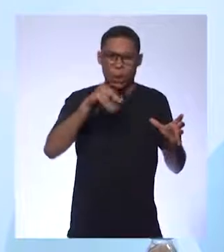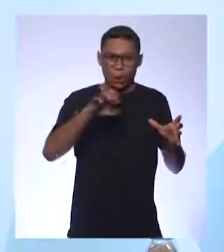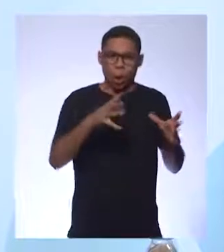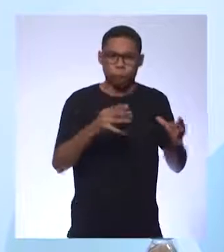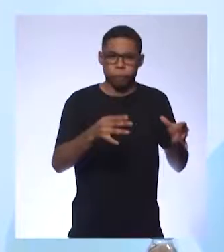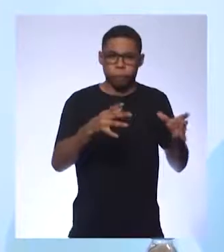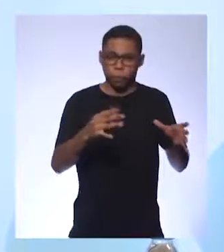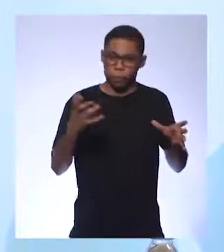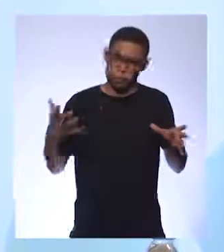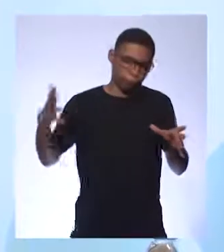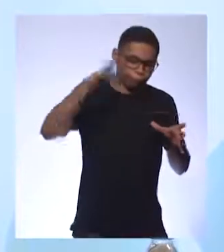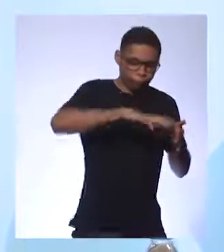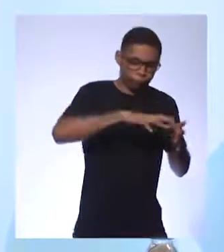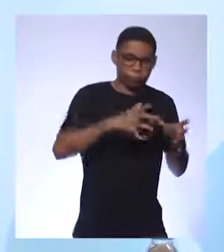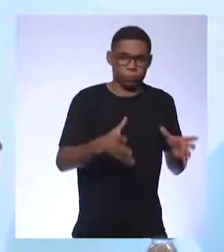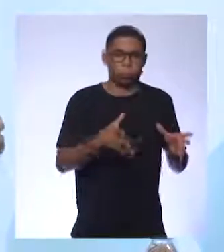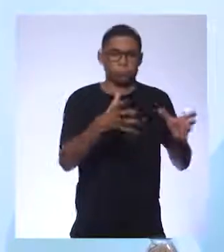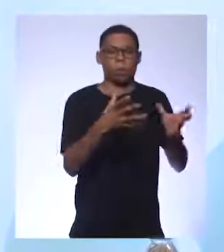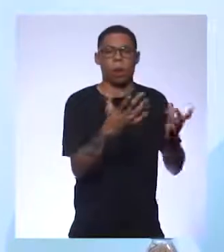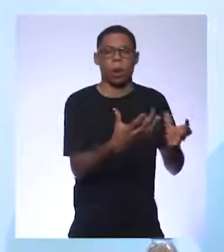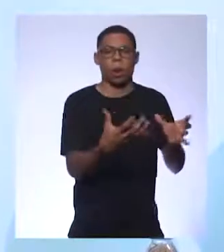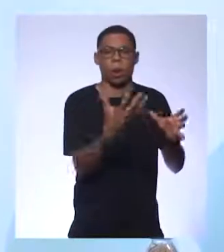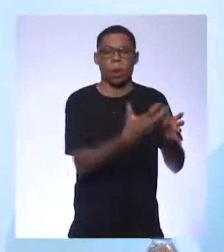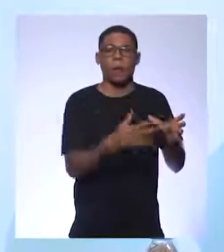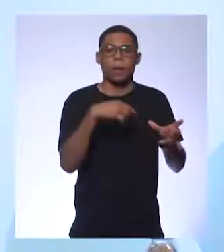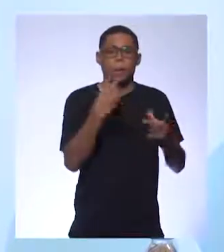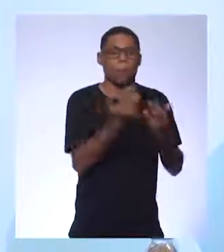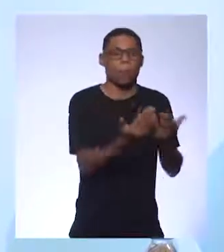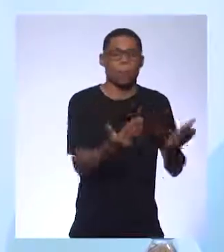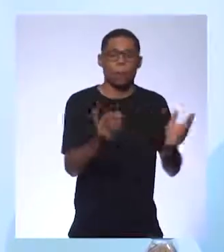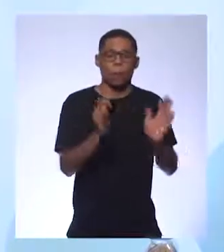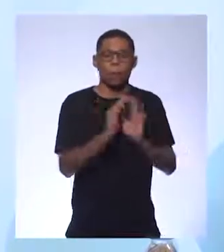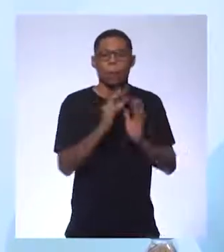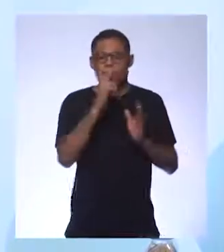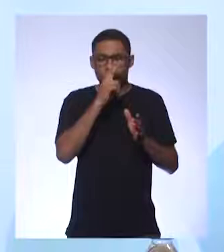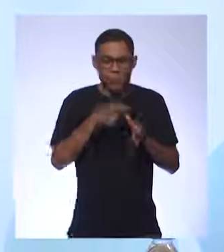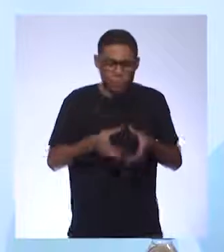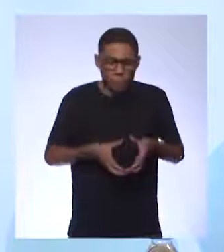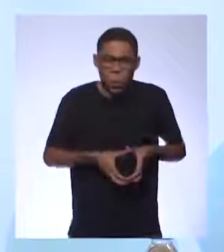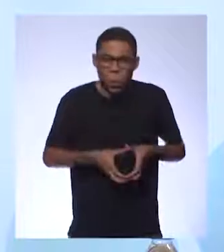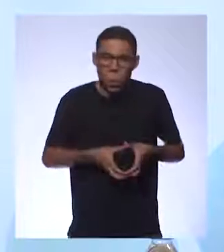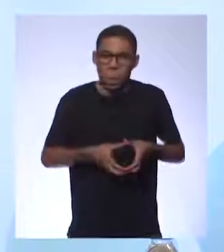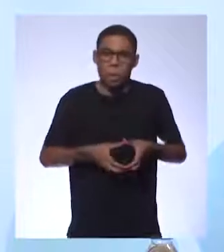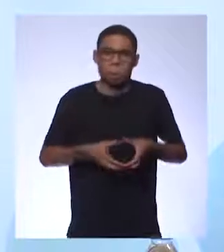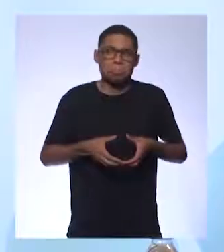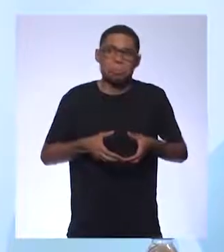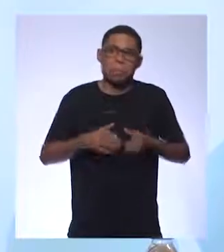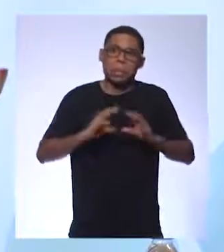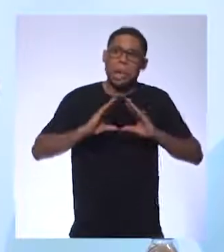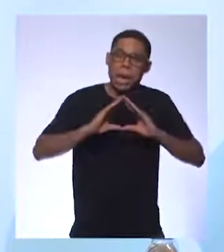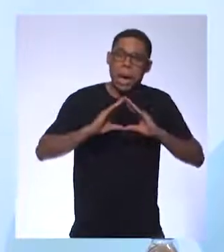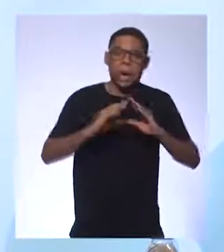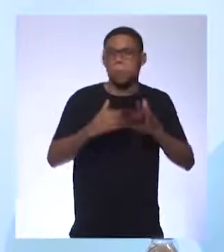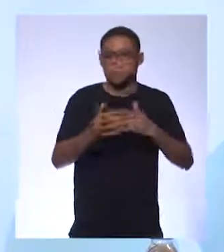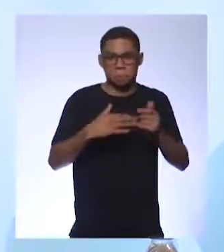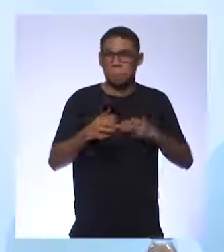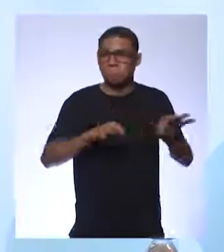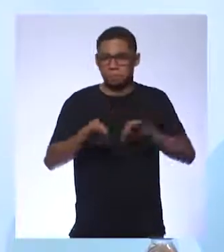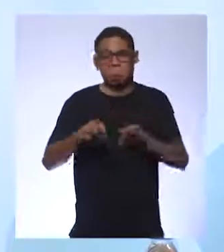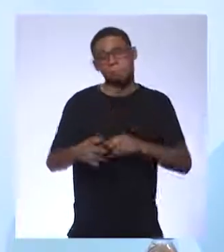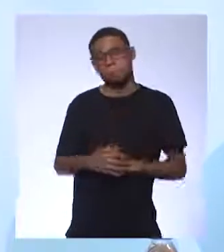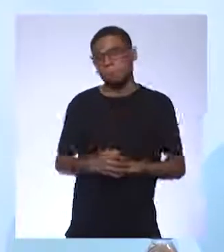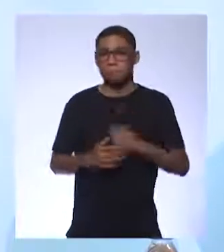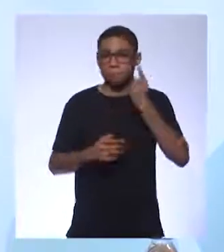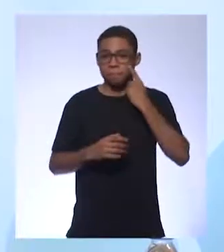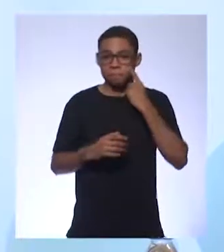para derreter cobre. E aí você joga na forma, vai esfriar e vai formar. Então, vamos pensar nessas estátuas de bronze. Como que